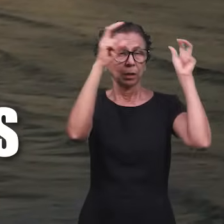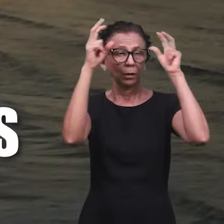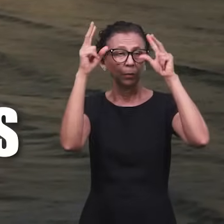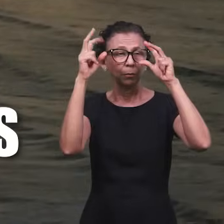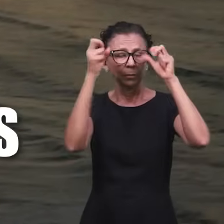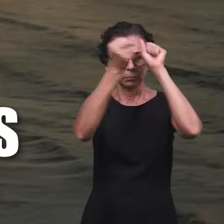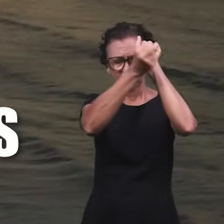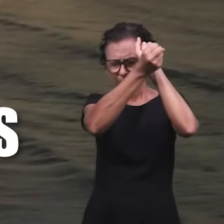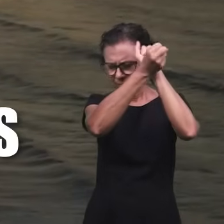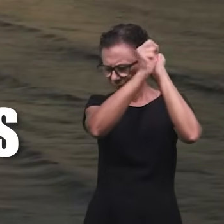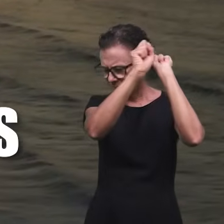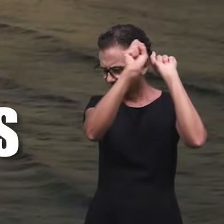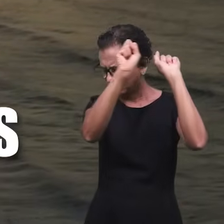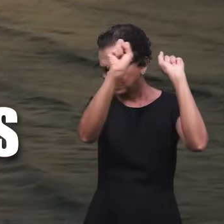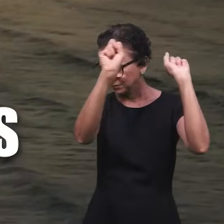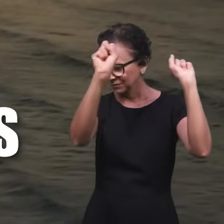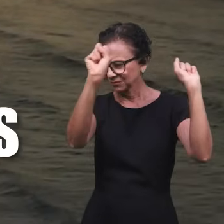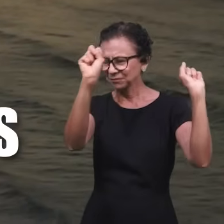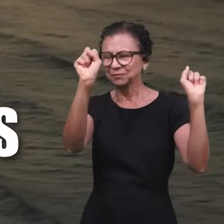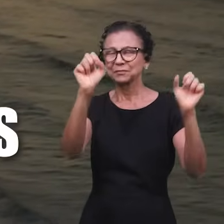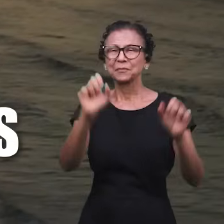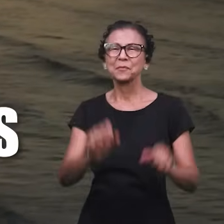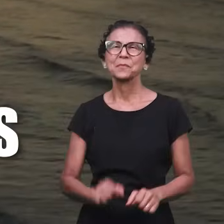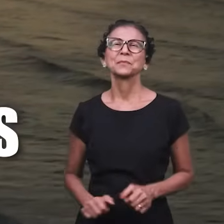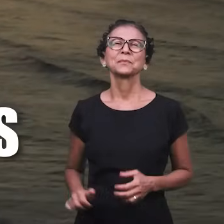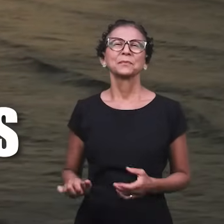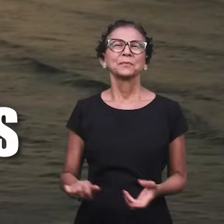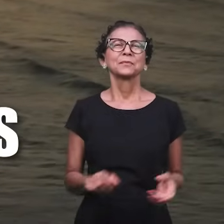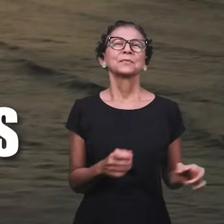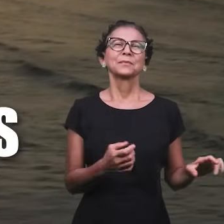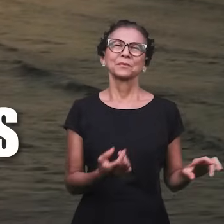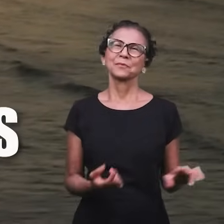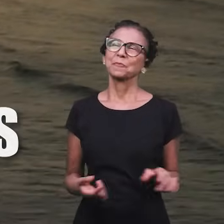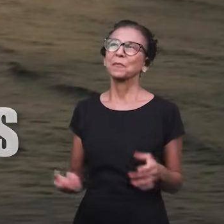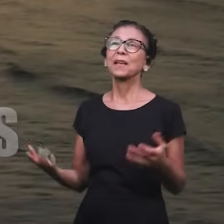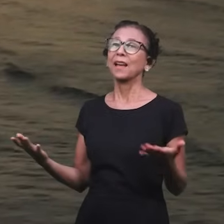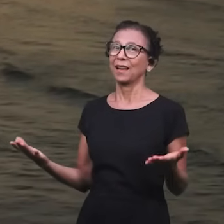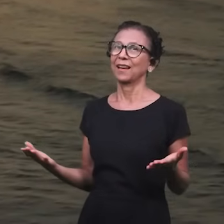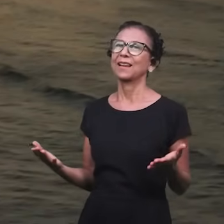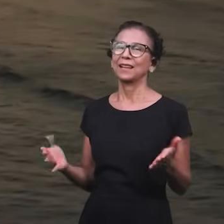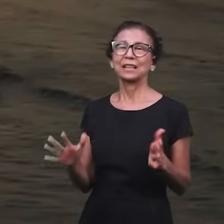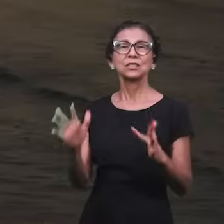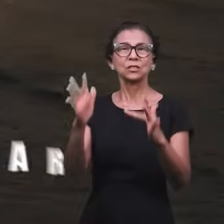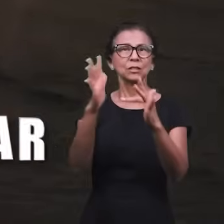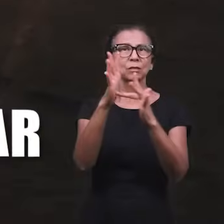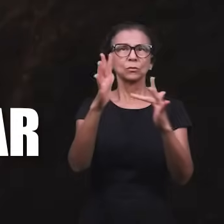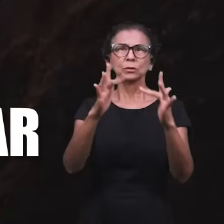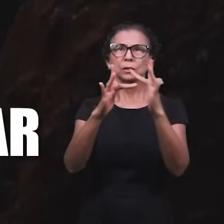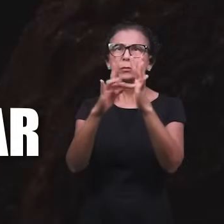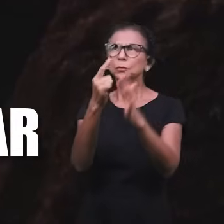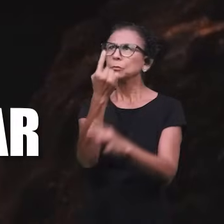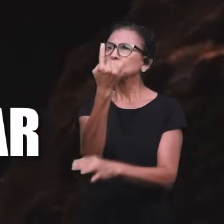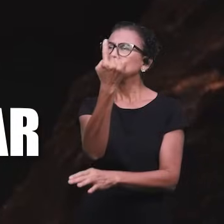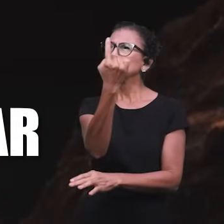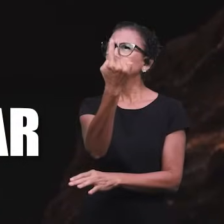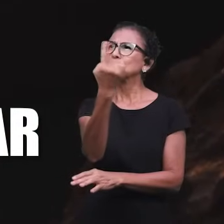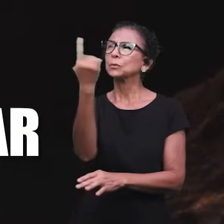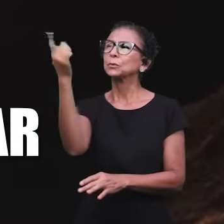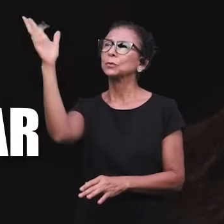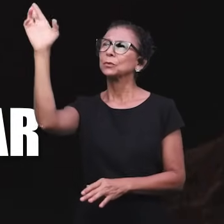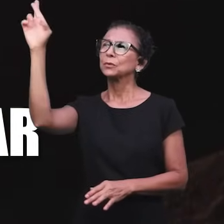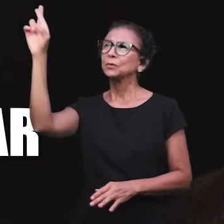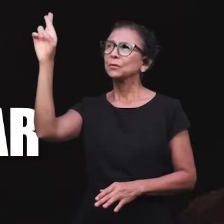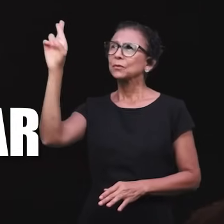das nossas mentes as nossas ilusões. Só Ele é a luz